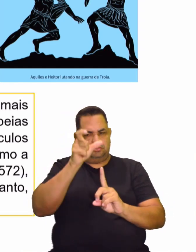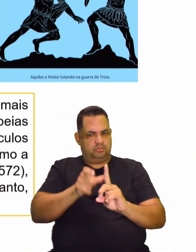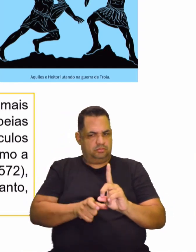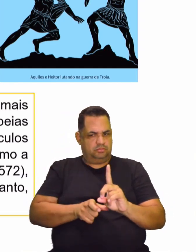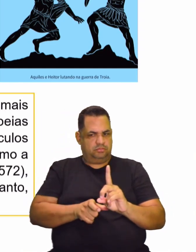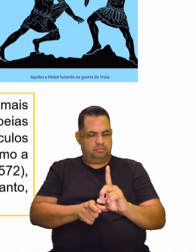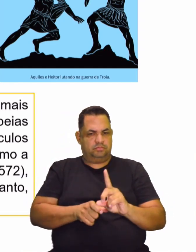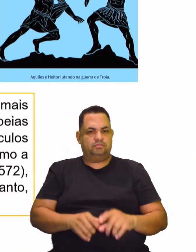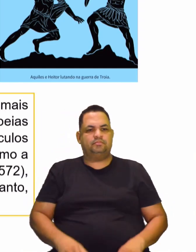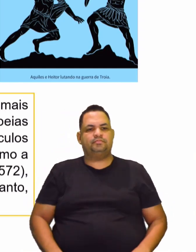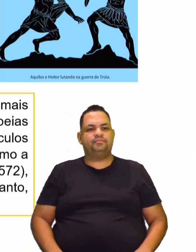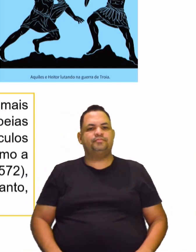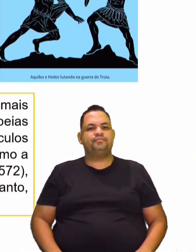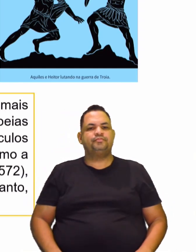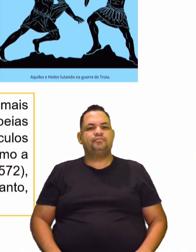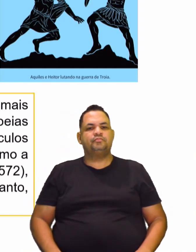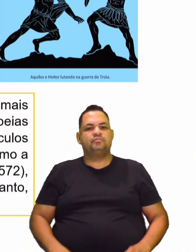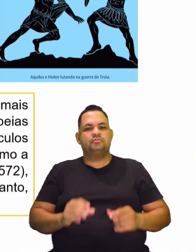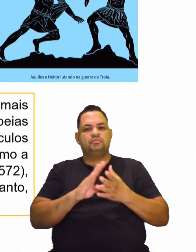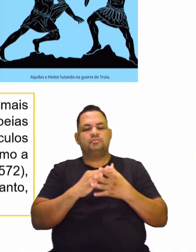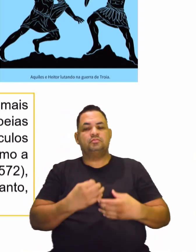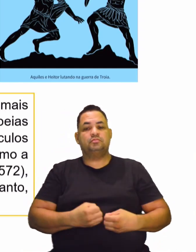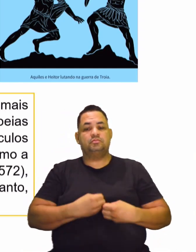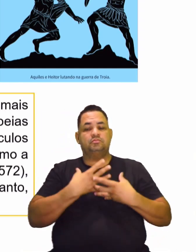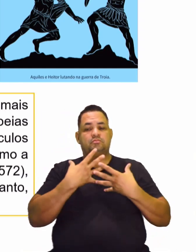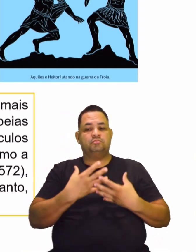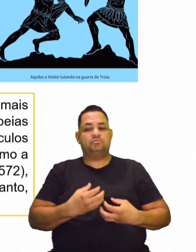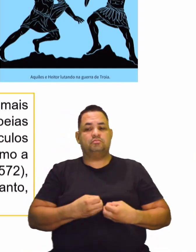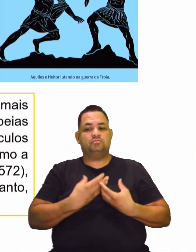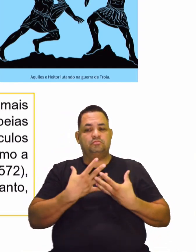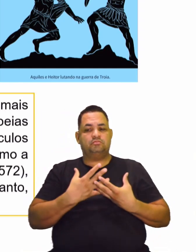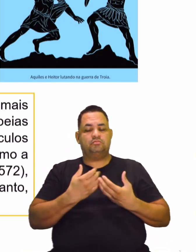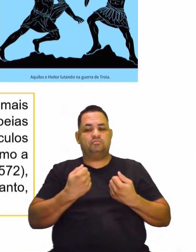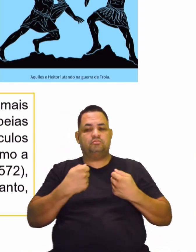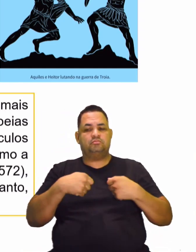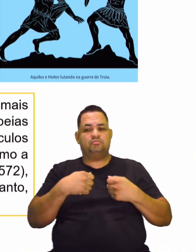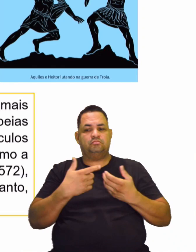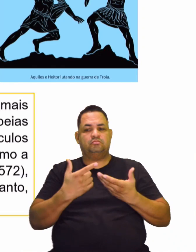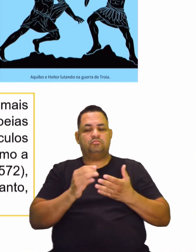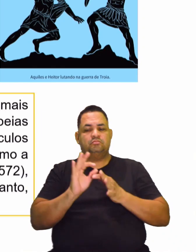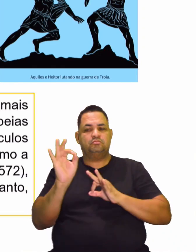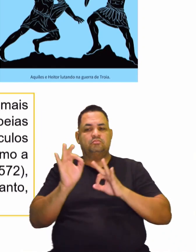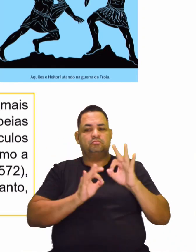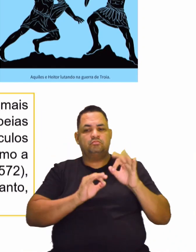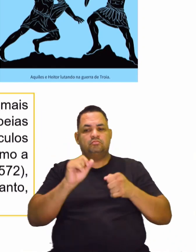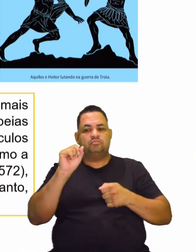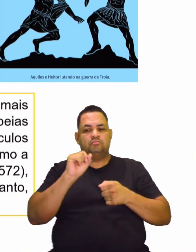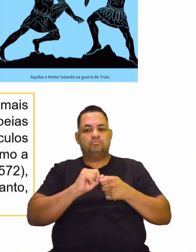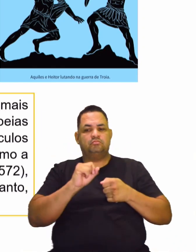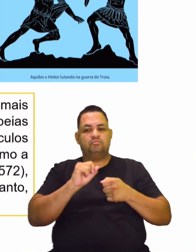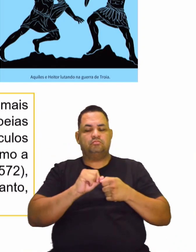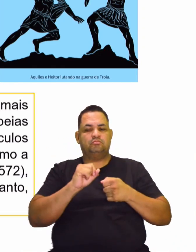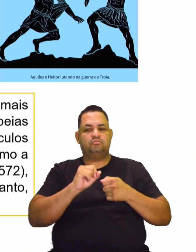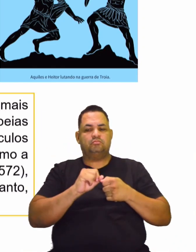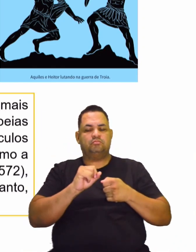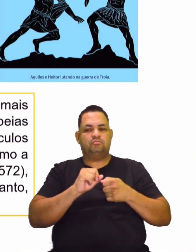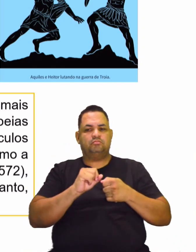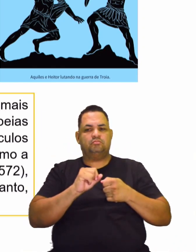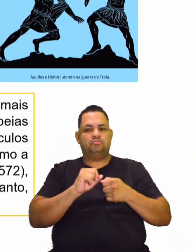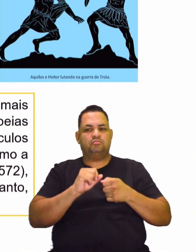versos poéticos podem ser, né? Foram criados dentro de uma